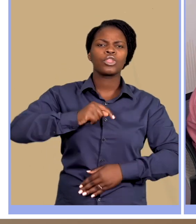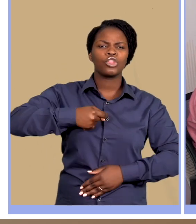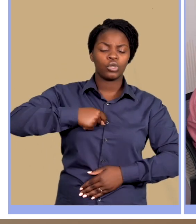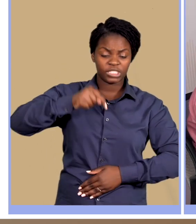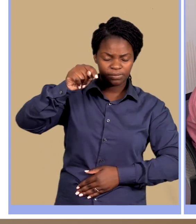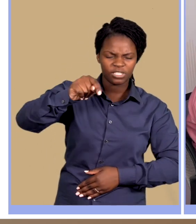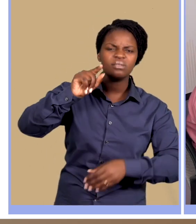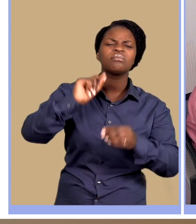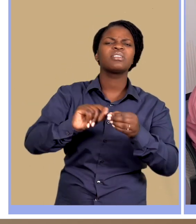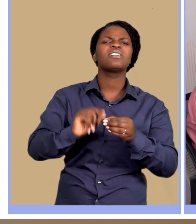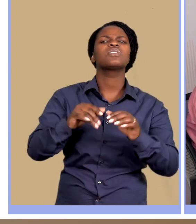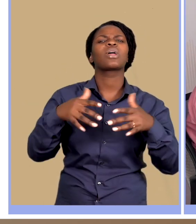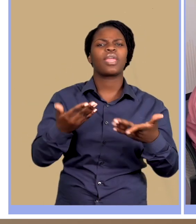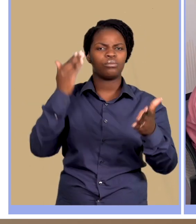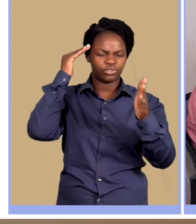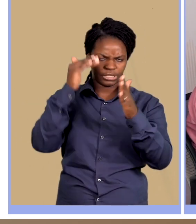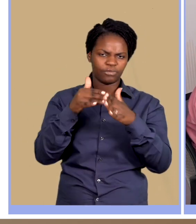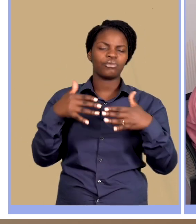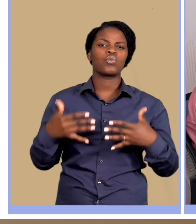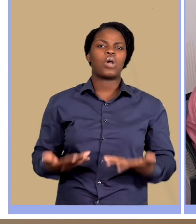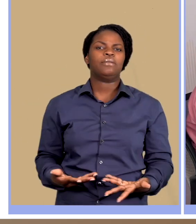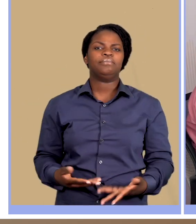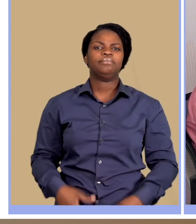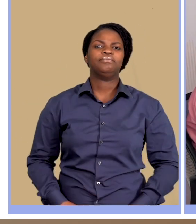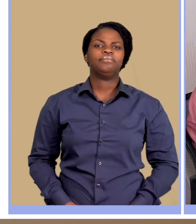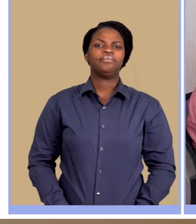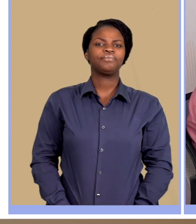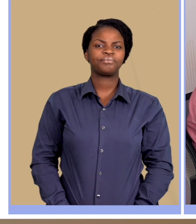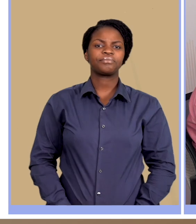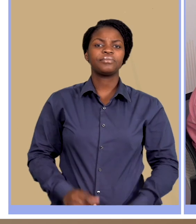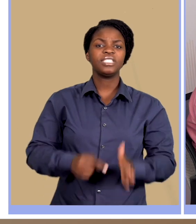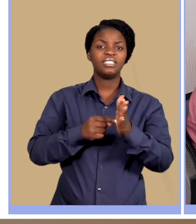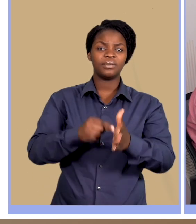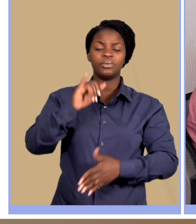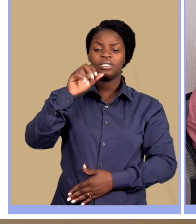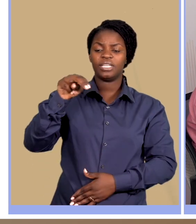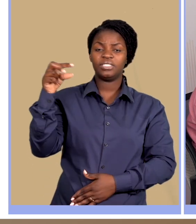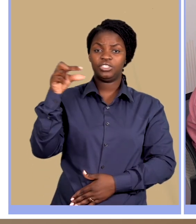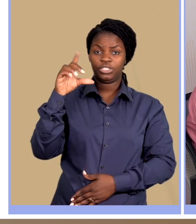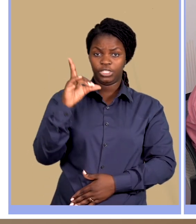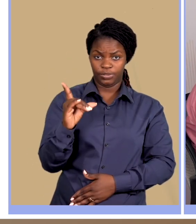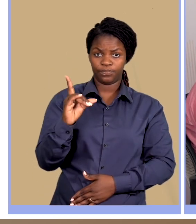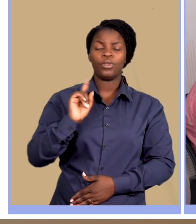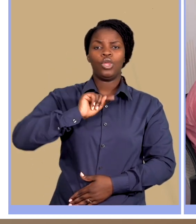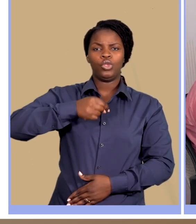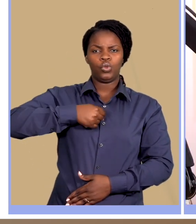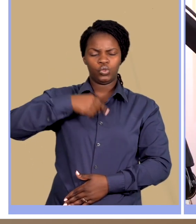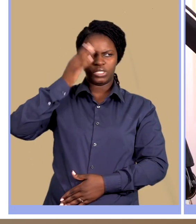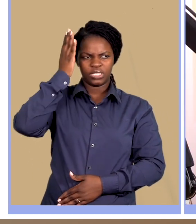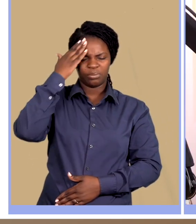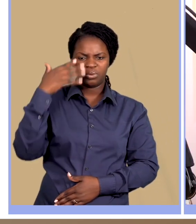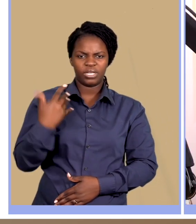o quê? Não é? Ainda, por exemplo, falando sobre o NGD, temos informação de os